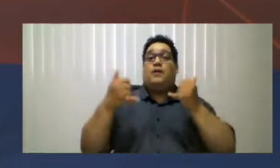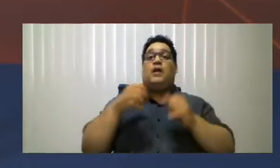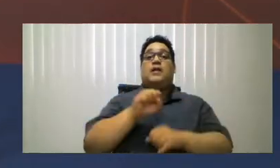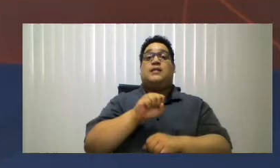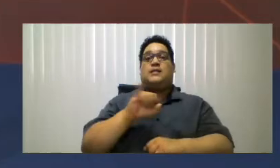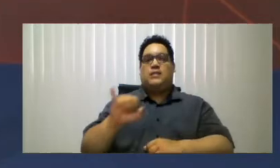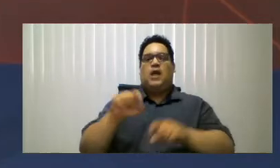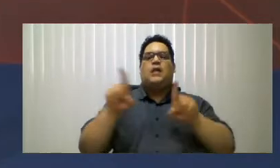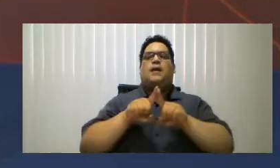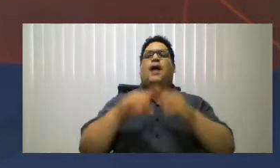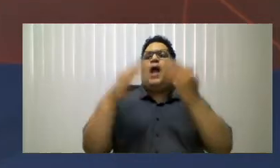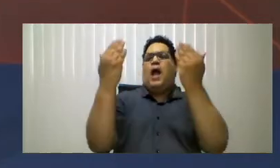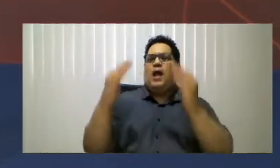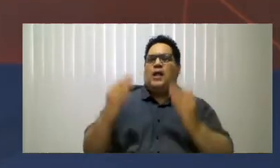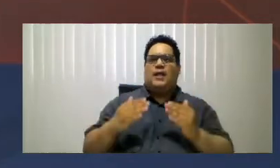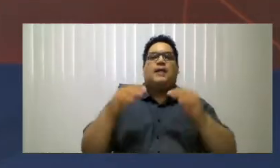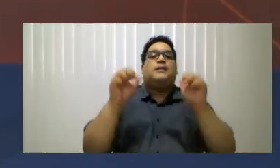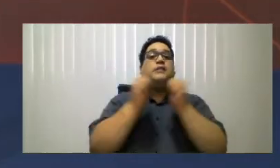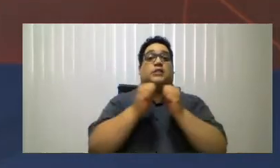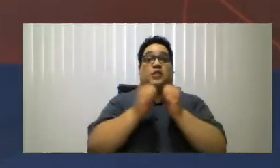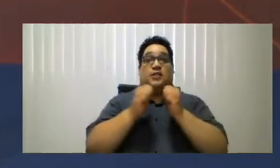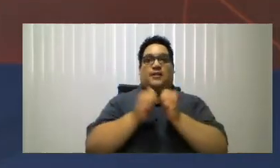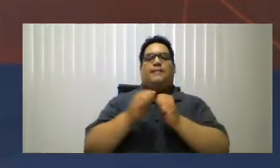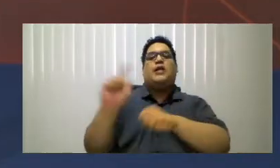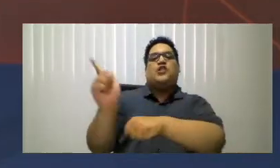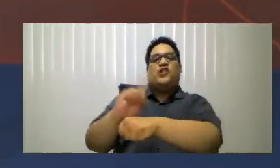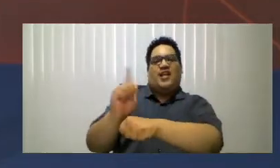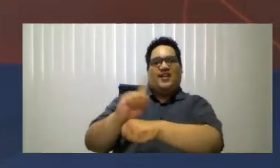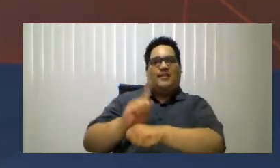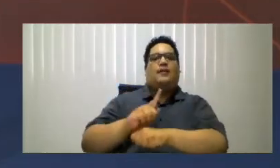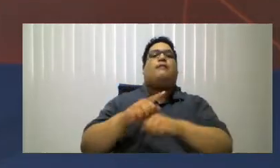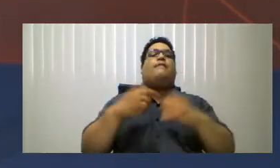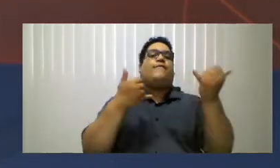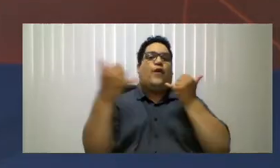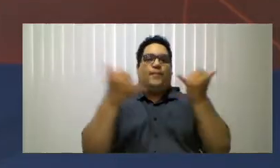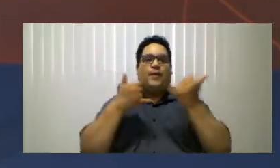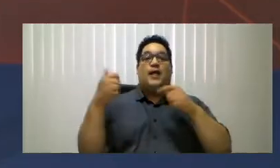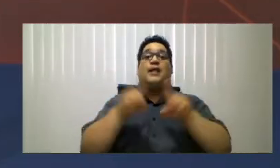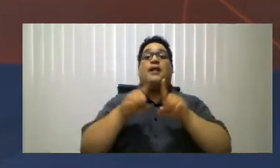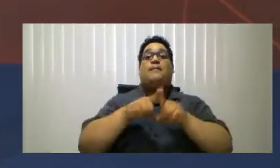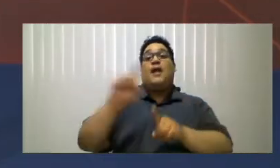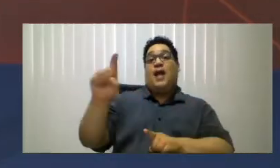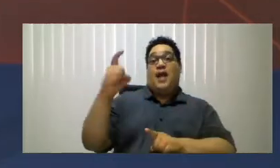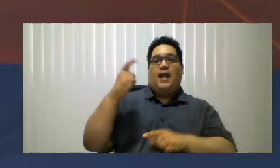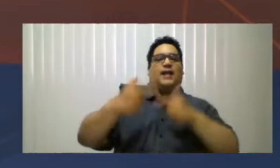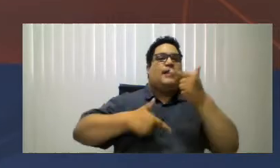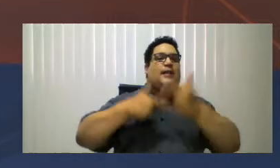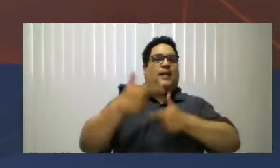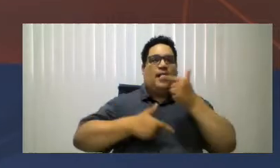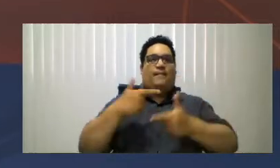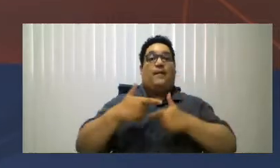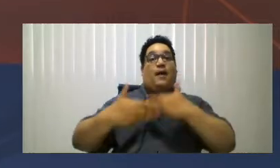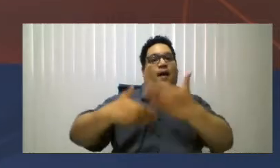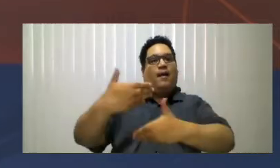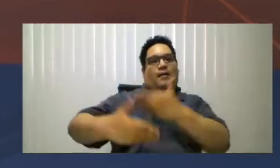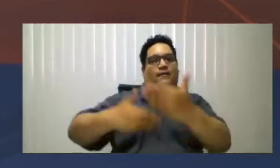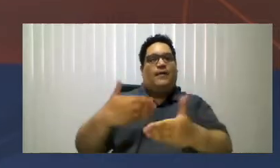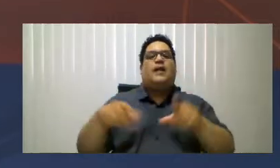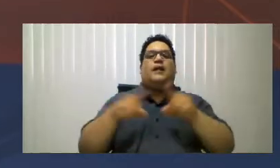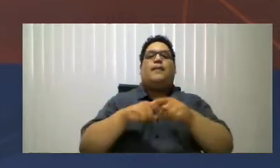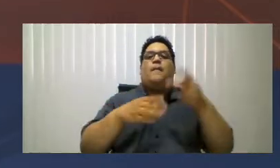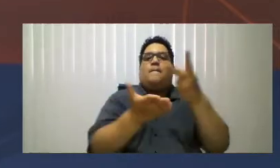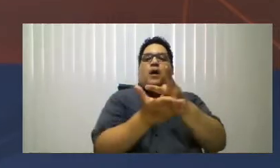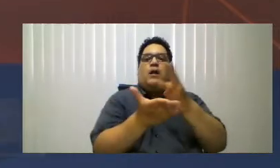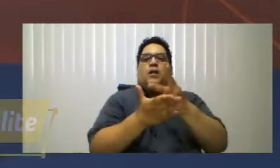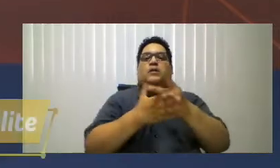de Sistemas e Gestão da Informação. Atuou como gerente da área de desenvolvimento e manutenção de sistemas, da área de